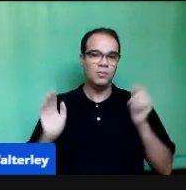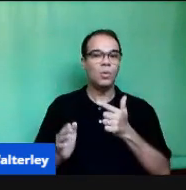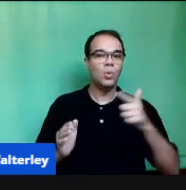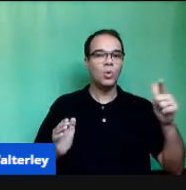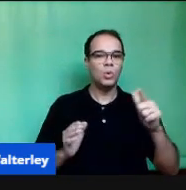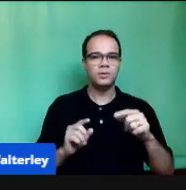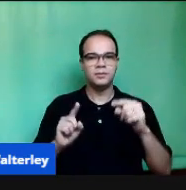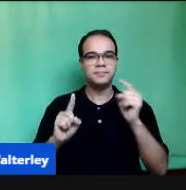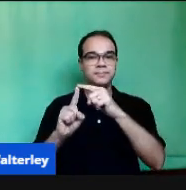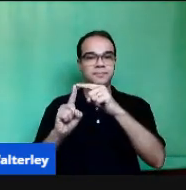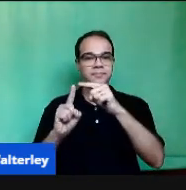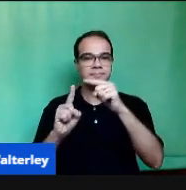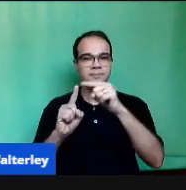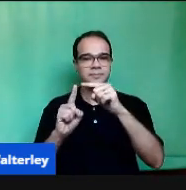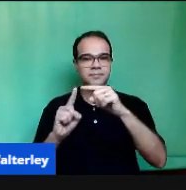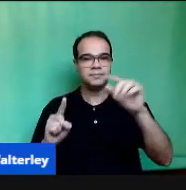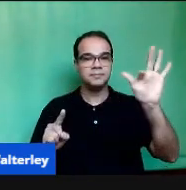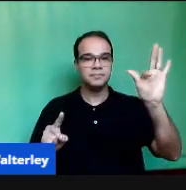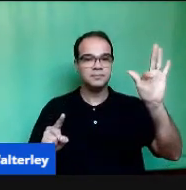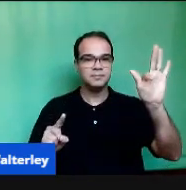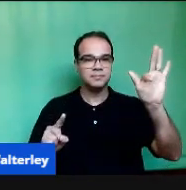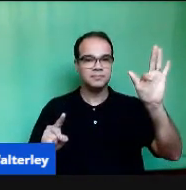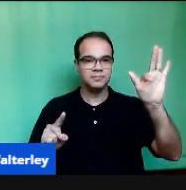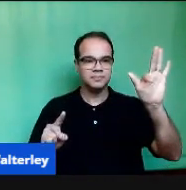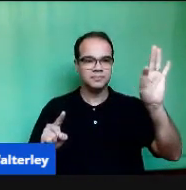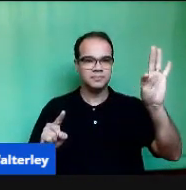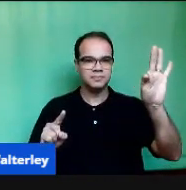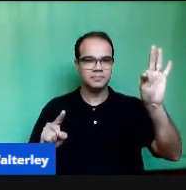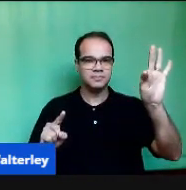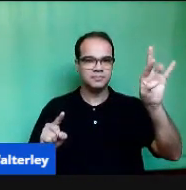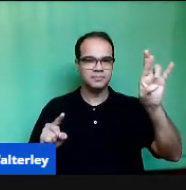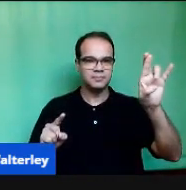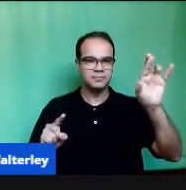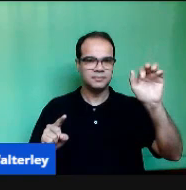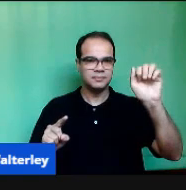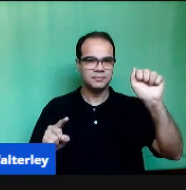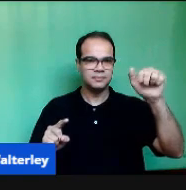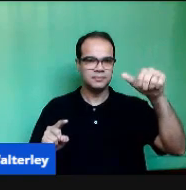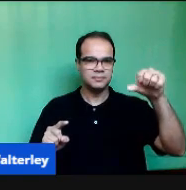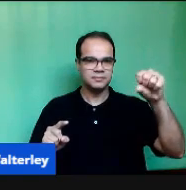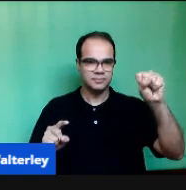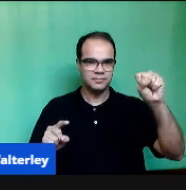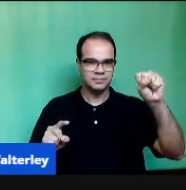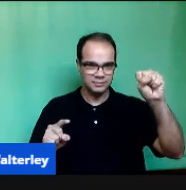gênero diferente do seu sexo biológico e das suas atribuições